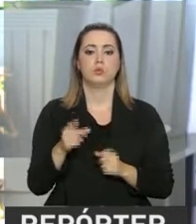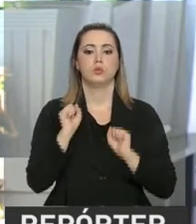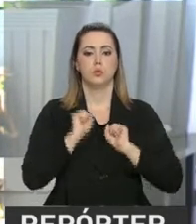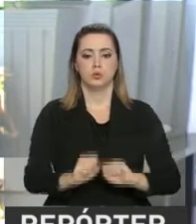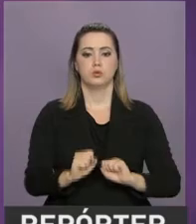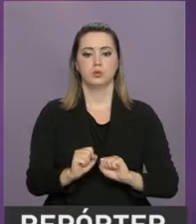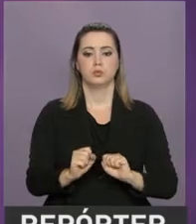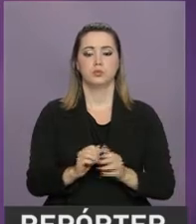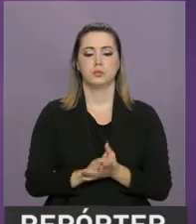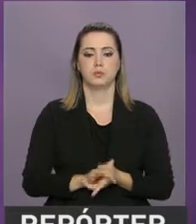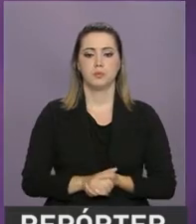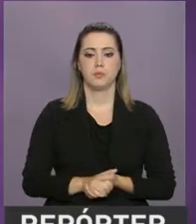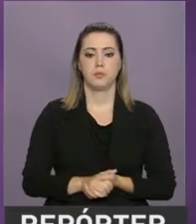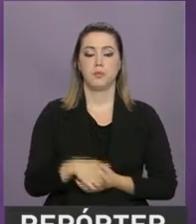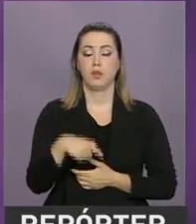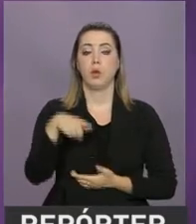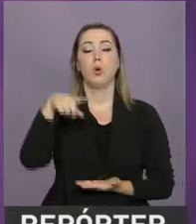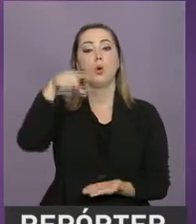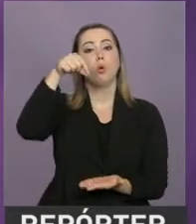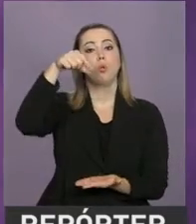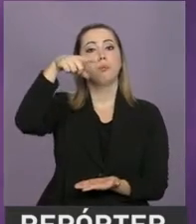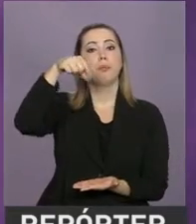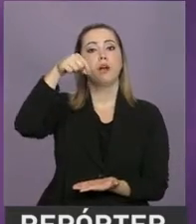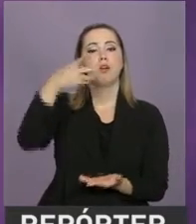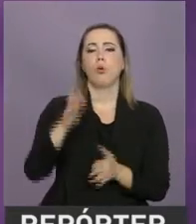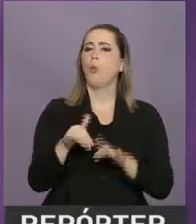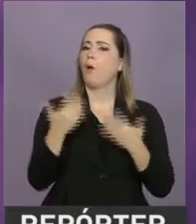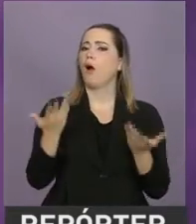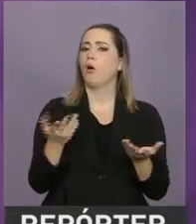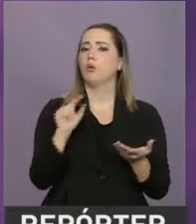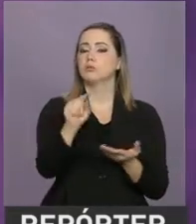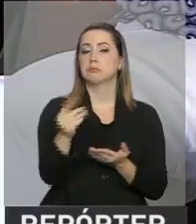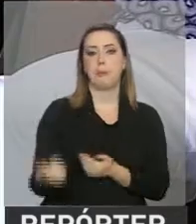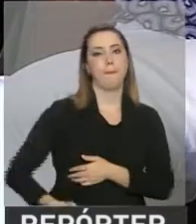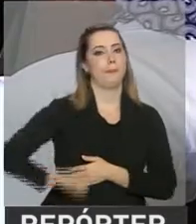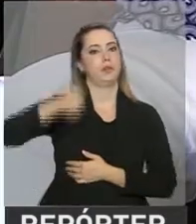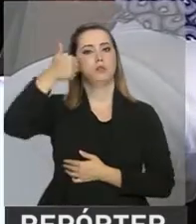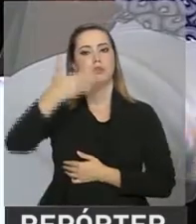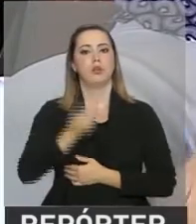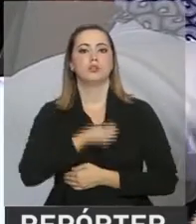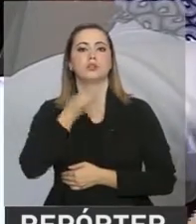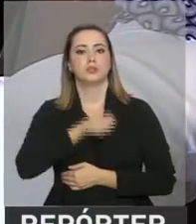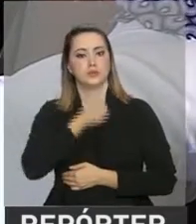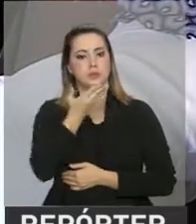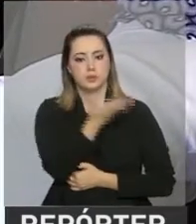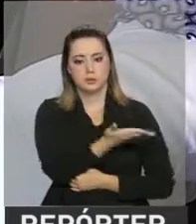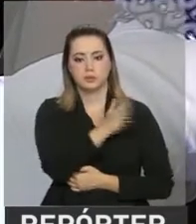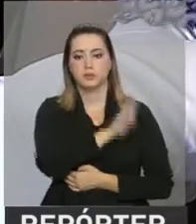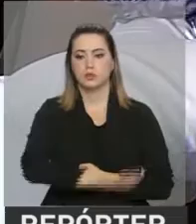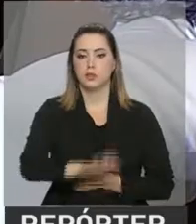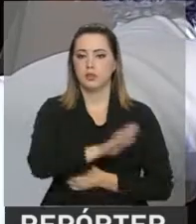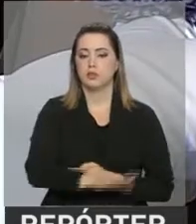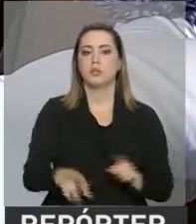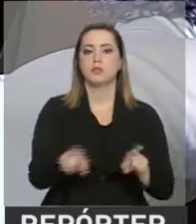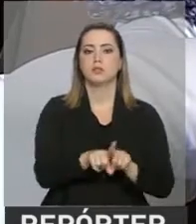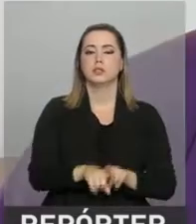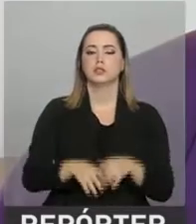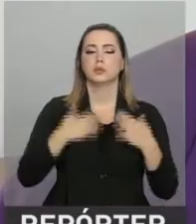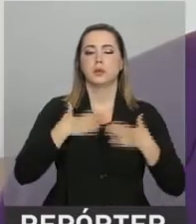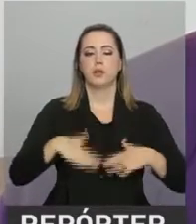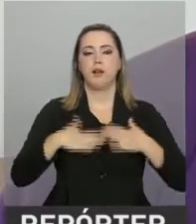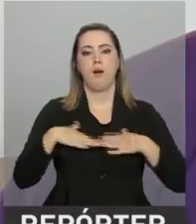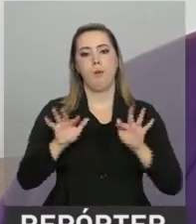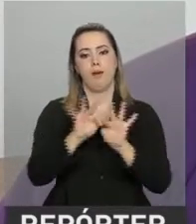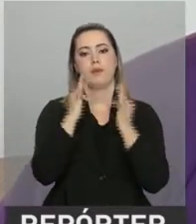permitido as dosagens do medicamento trouxeram enormes benefícios para sofia e alívio para a família